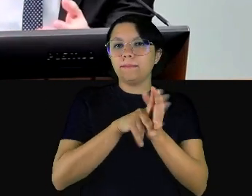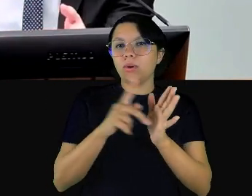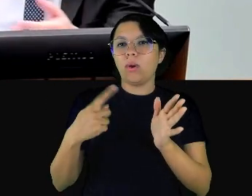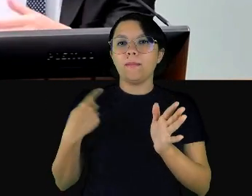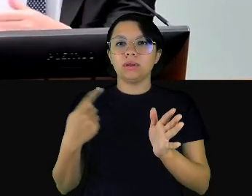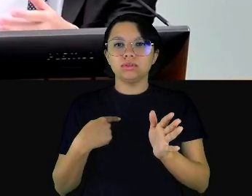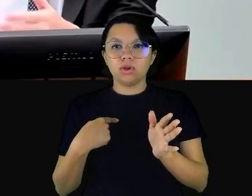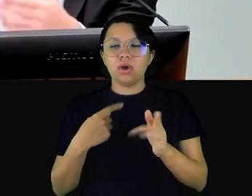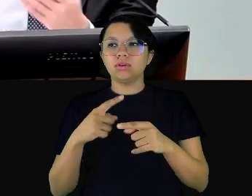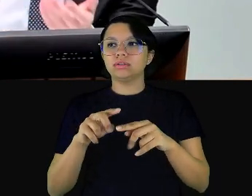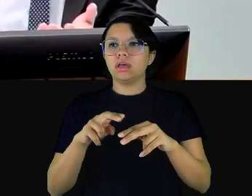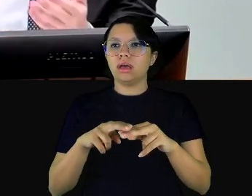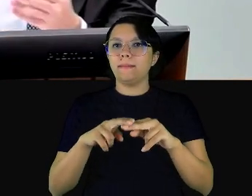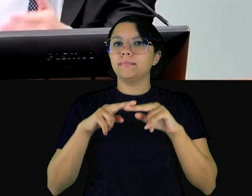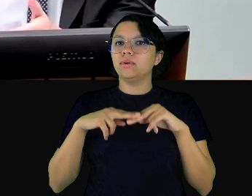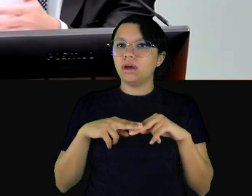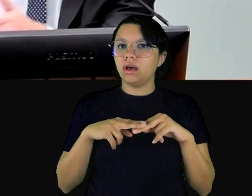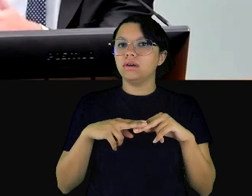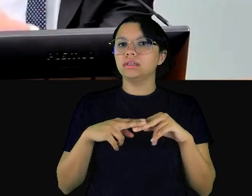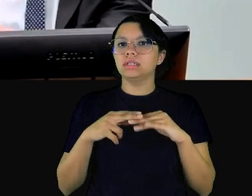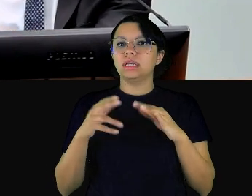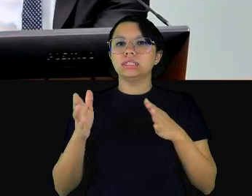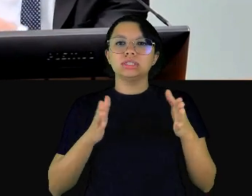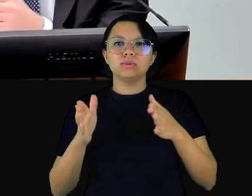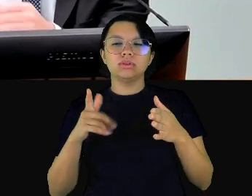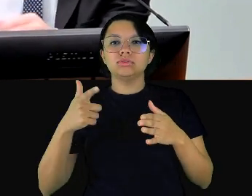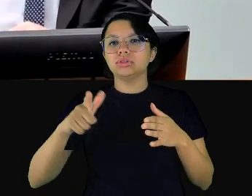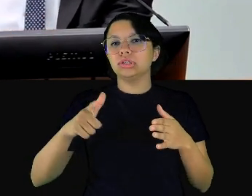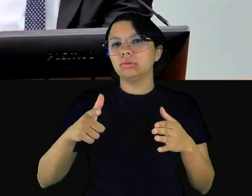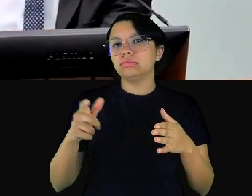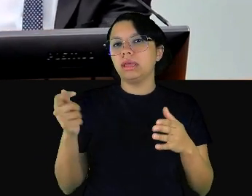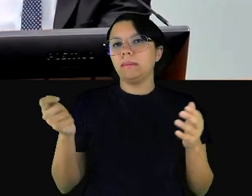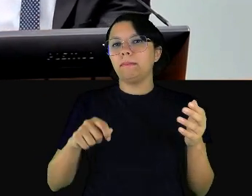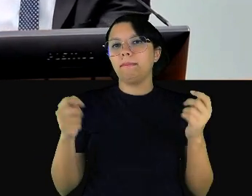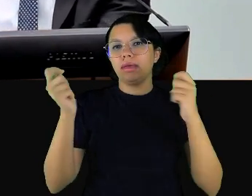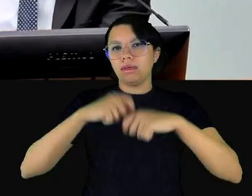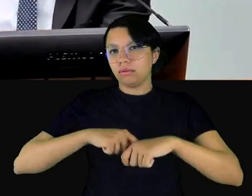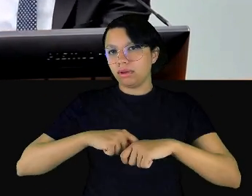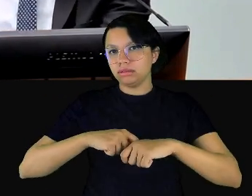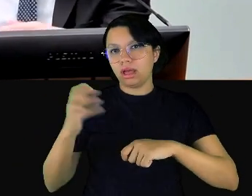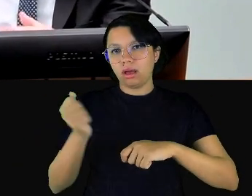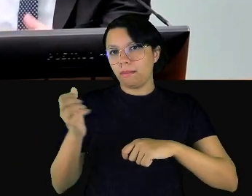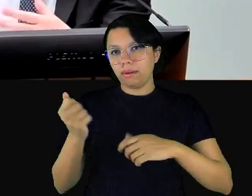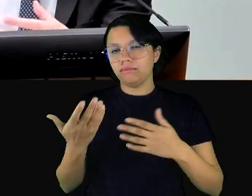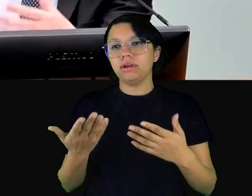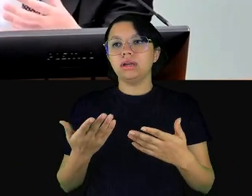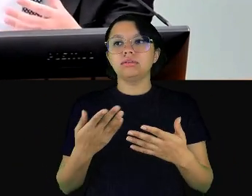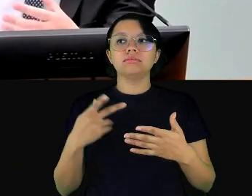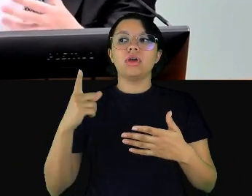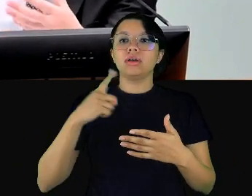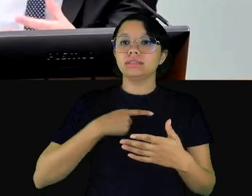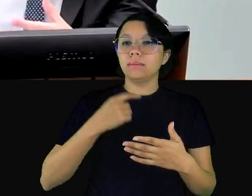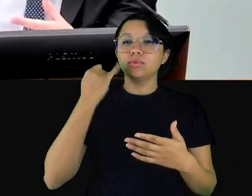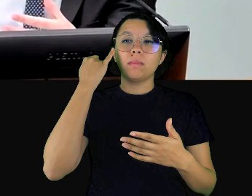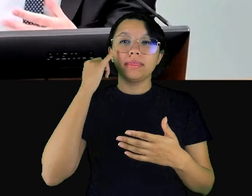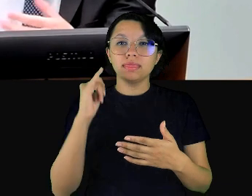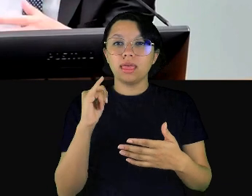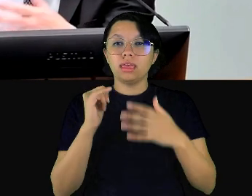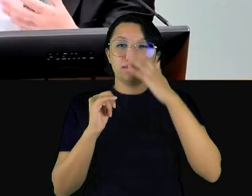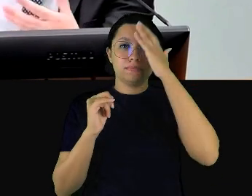em razão, por exemplo, das situações em que não há benefício de incapacidade. Nós temos uma